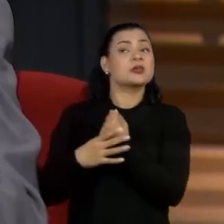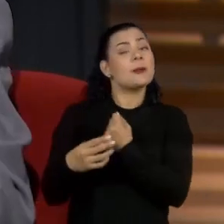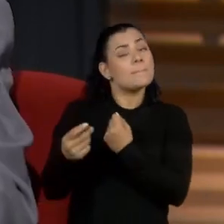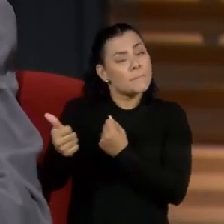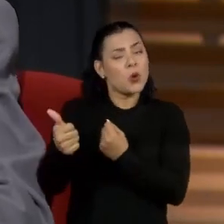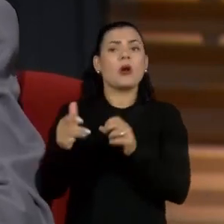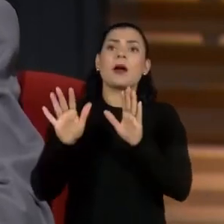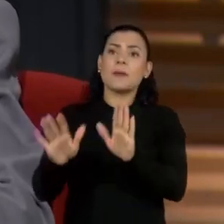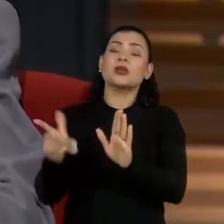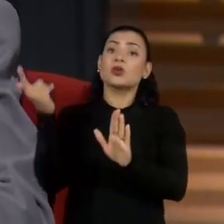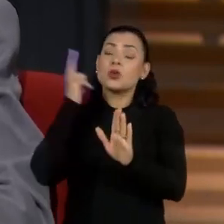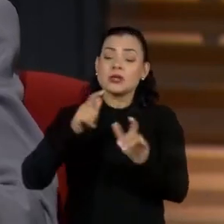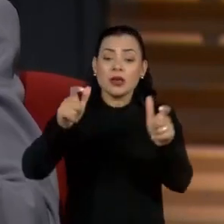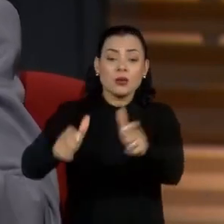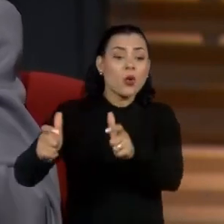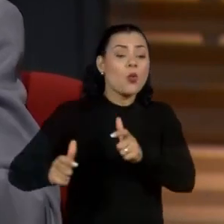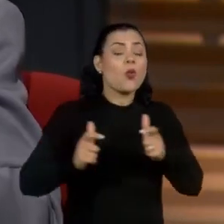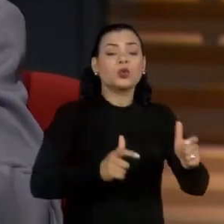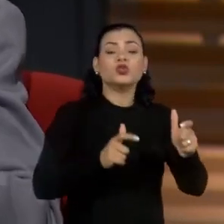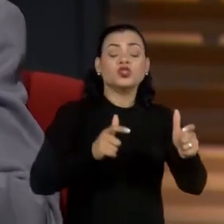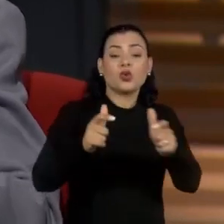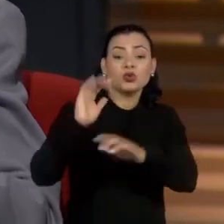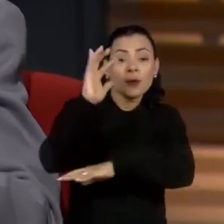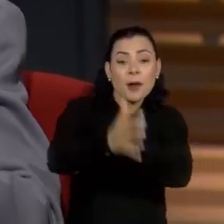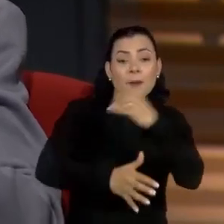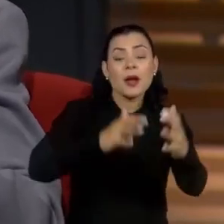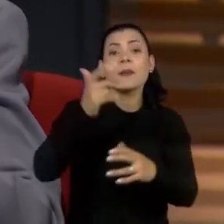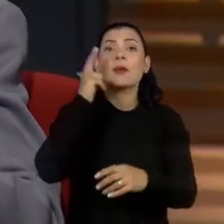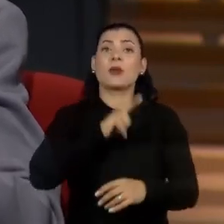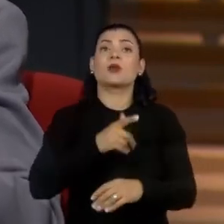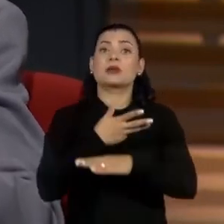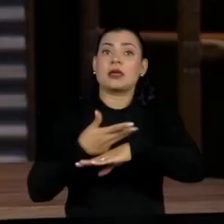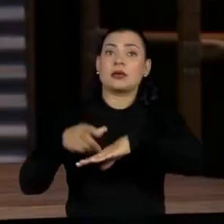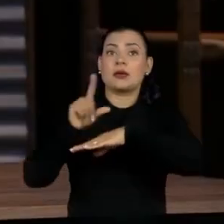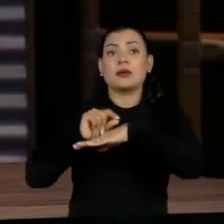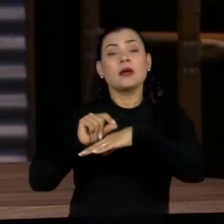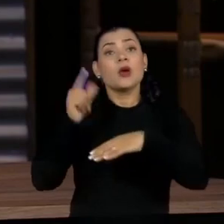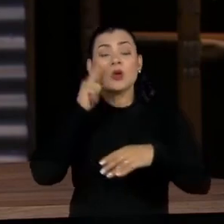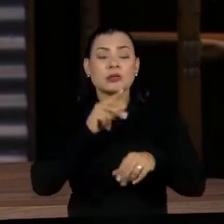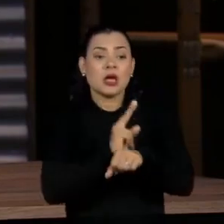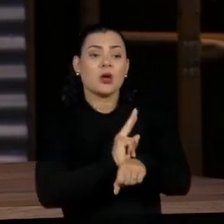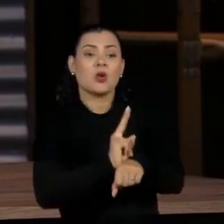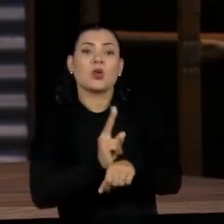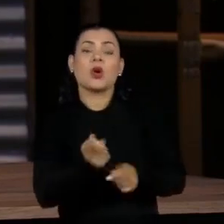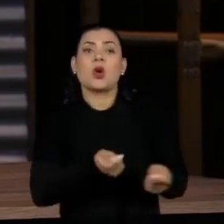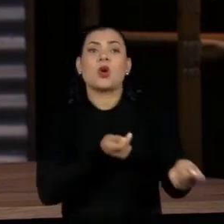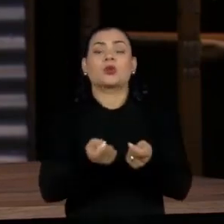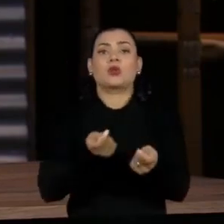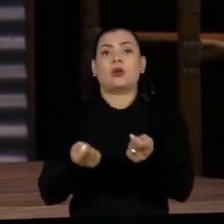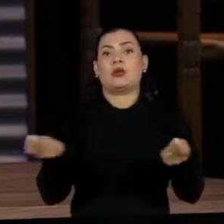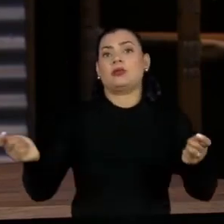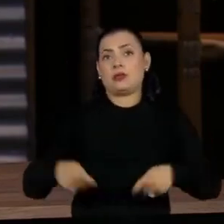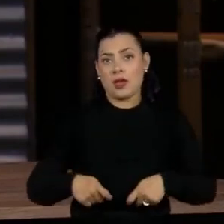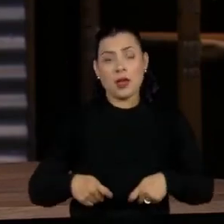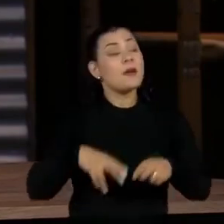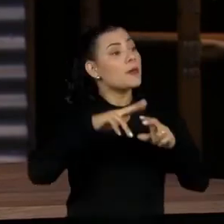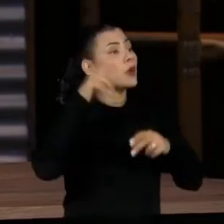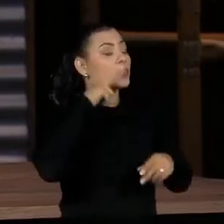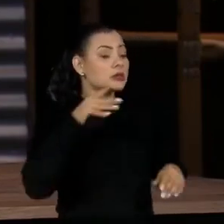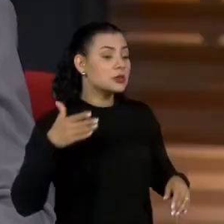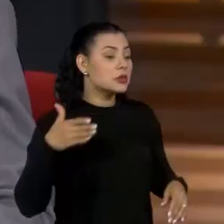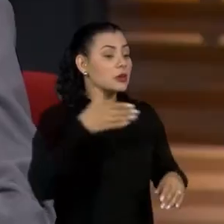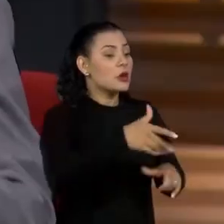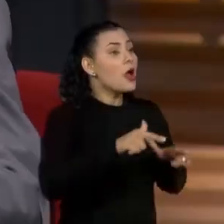dá grandes áreas de desmatamento para ações diretas do Ibama diária como agilidade que dá para chegar lá